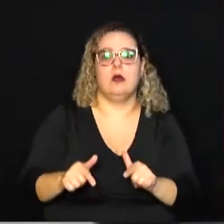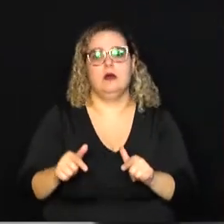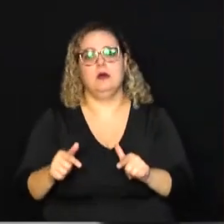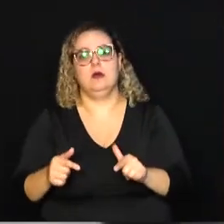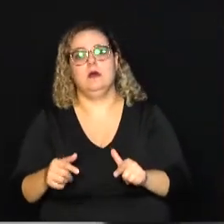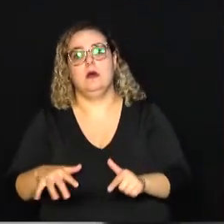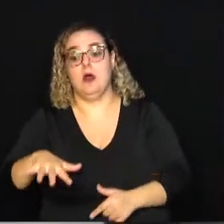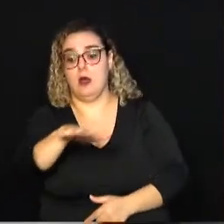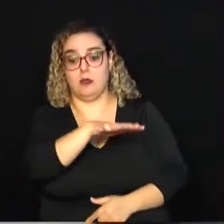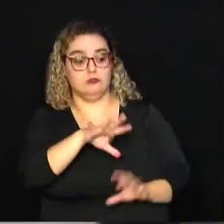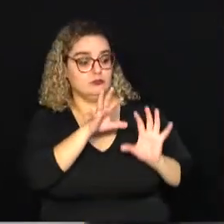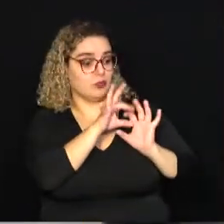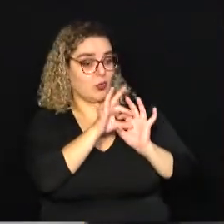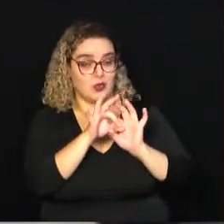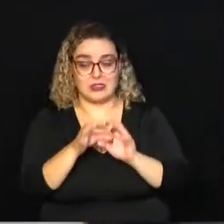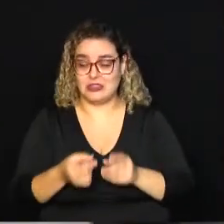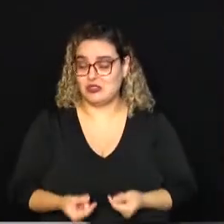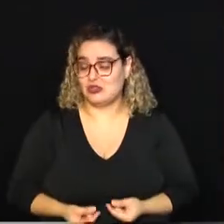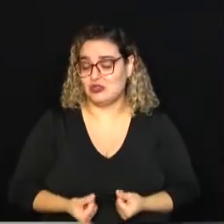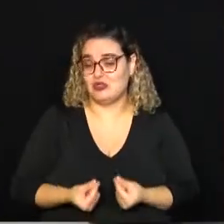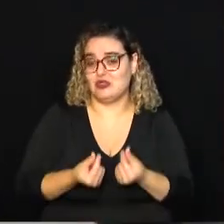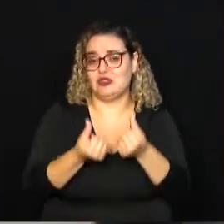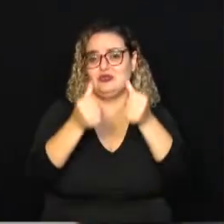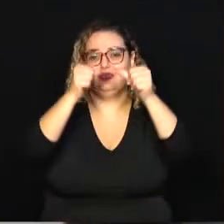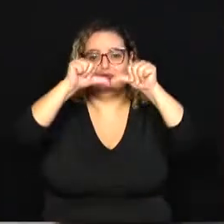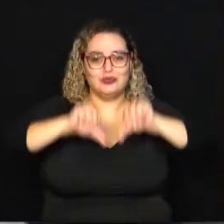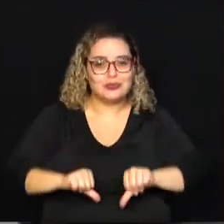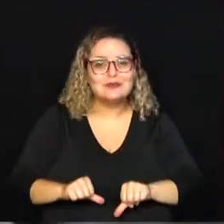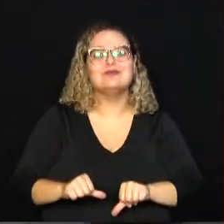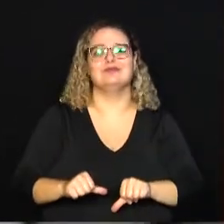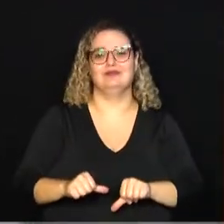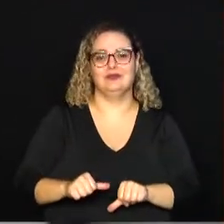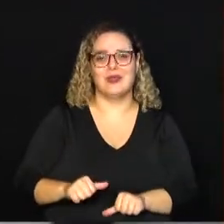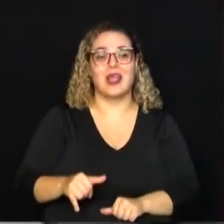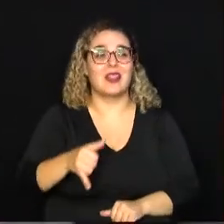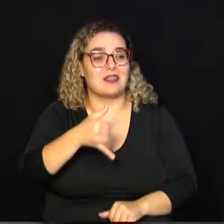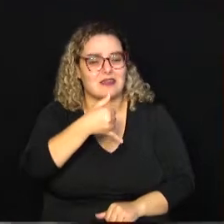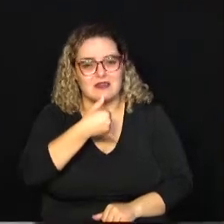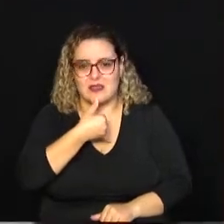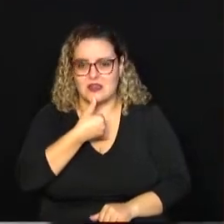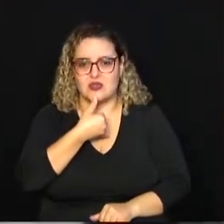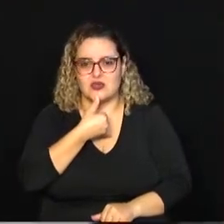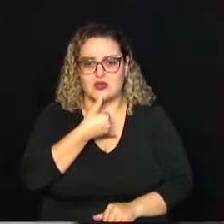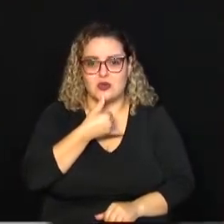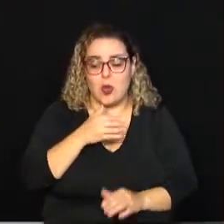econômica para tanta gente. Isso é muito, muito, muito, muito grave e dramático, né? Isso é um pedaço